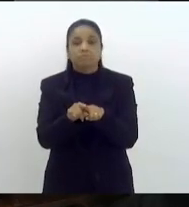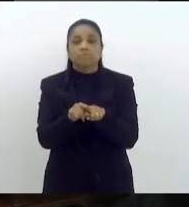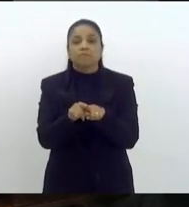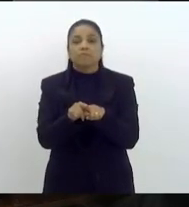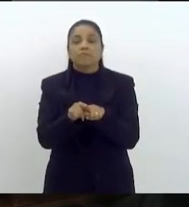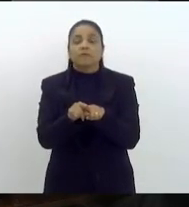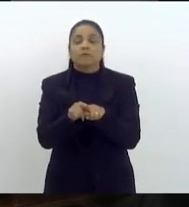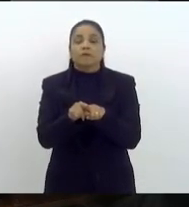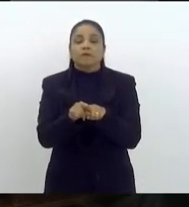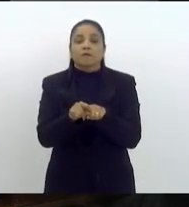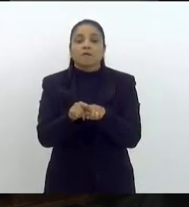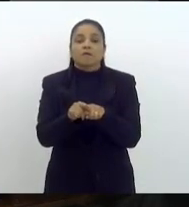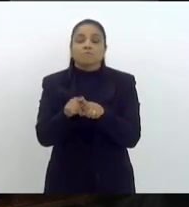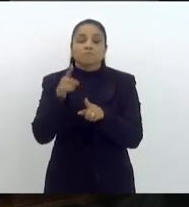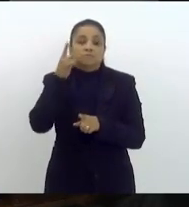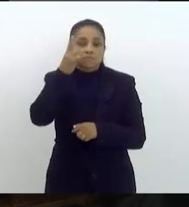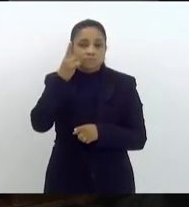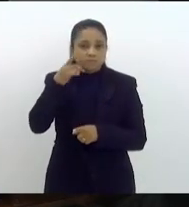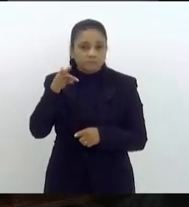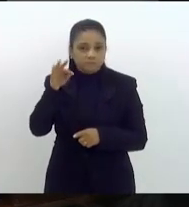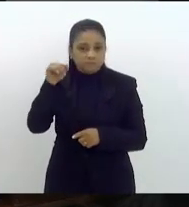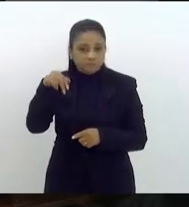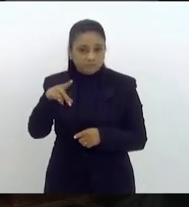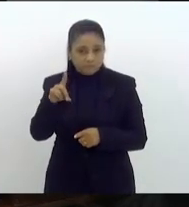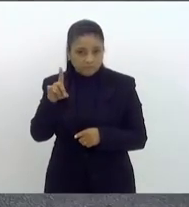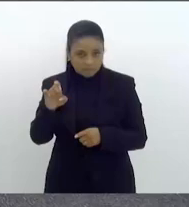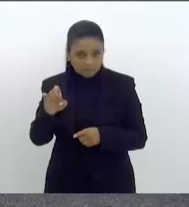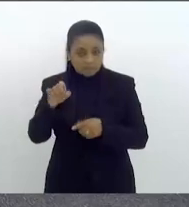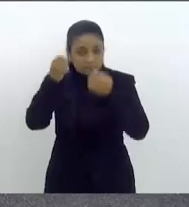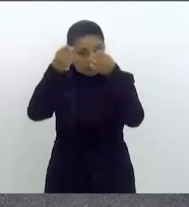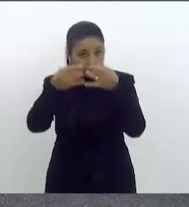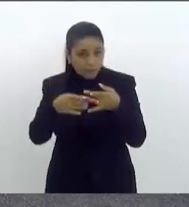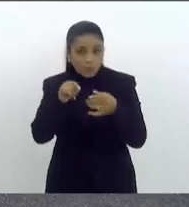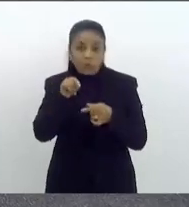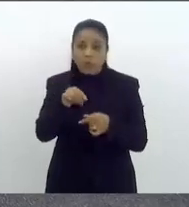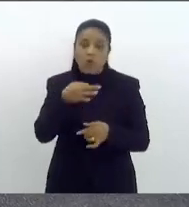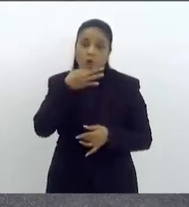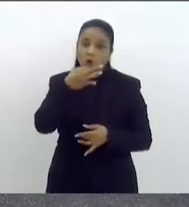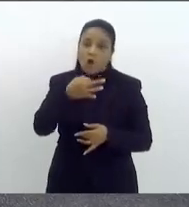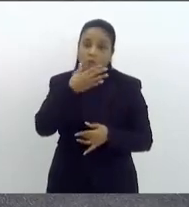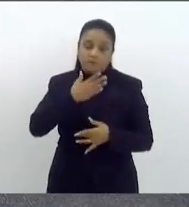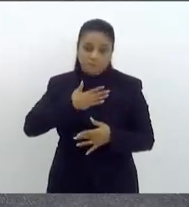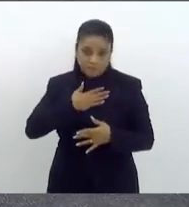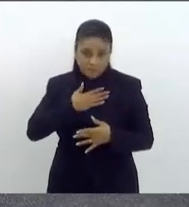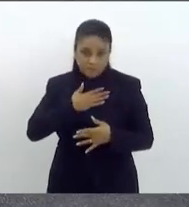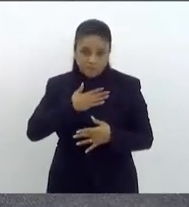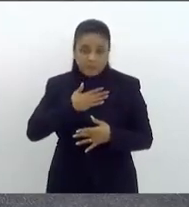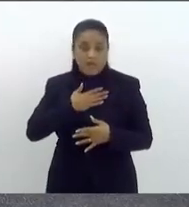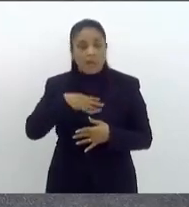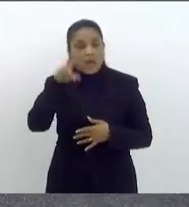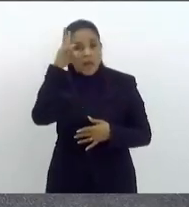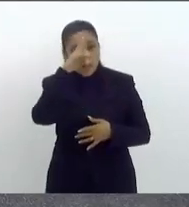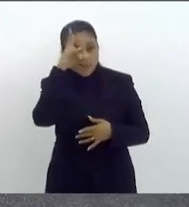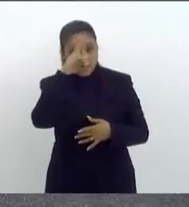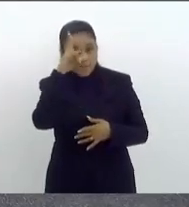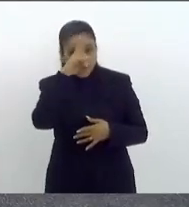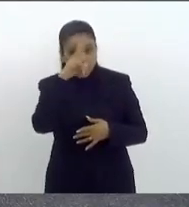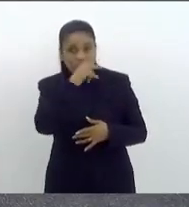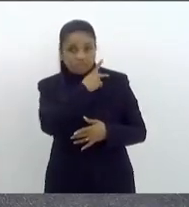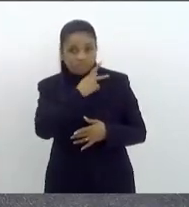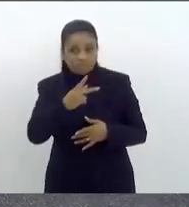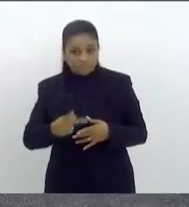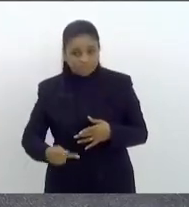que o que o deputado tanque falou é exatamente o que eu acho e lembrar vossa excelência que vossa excelência